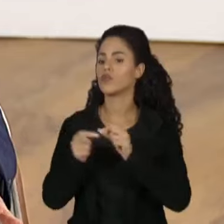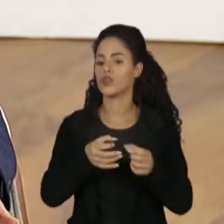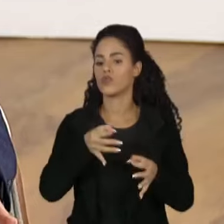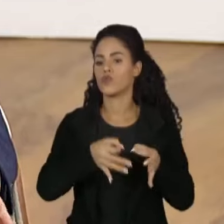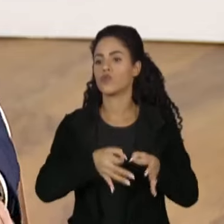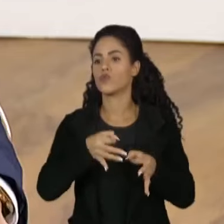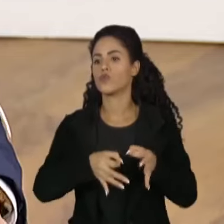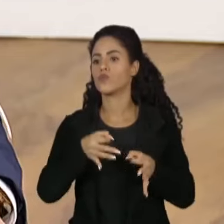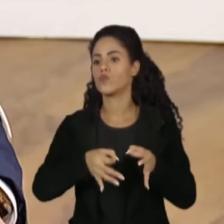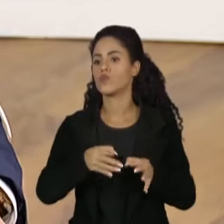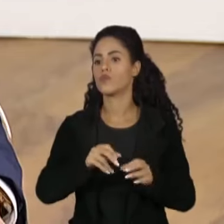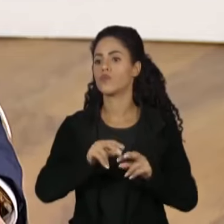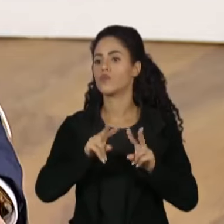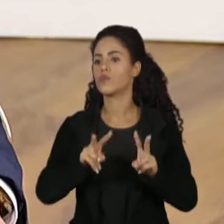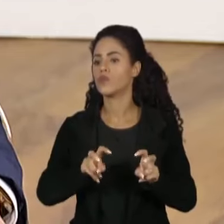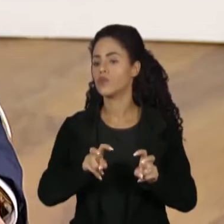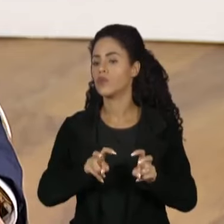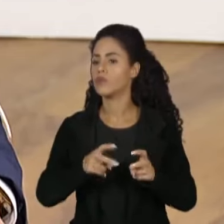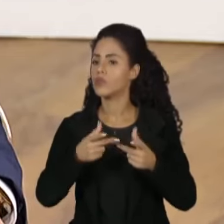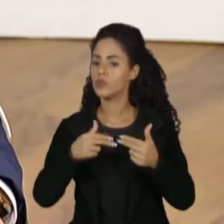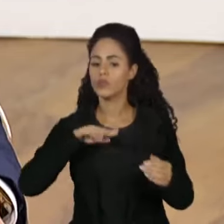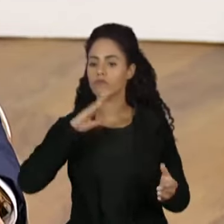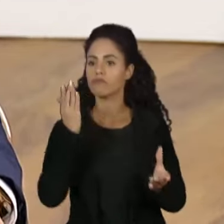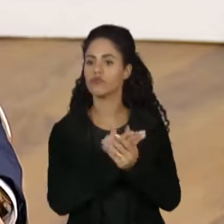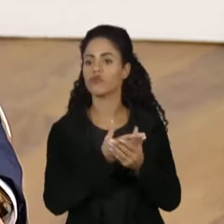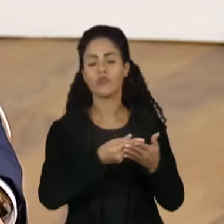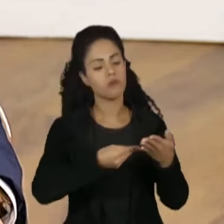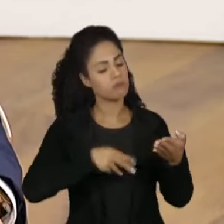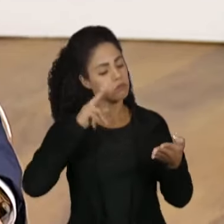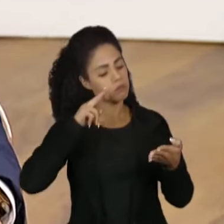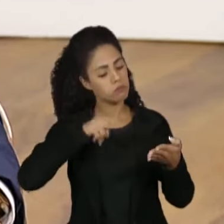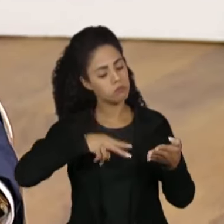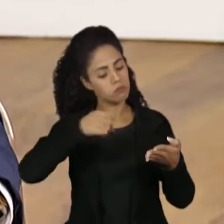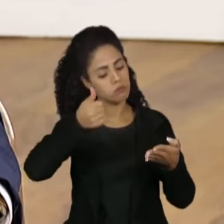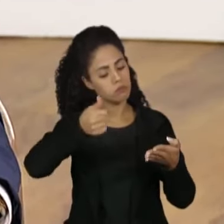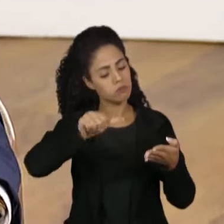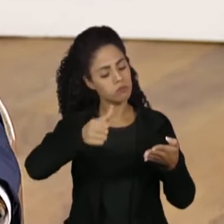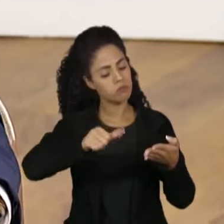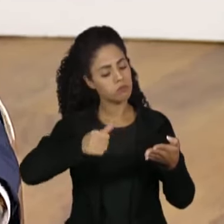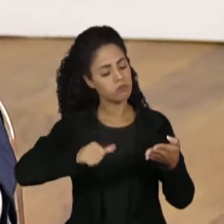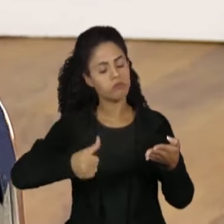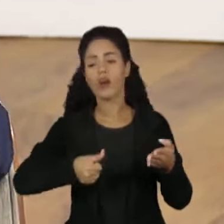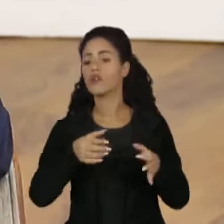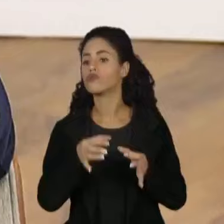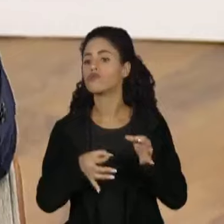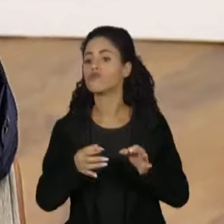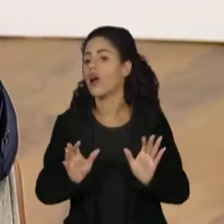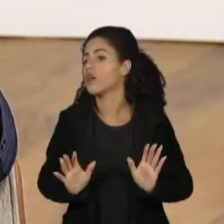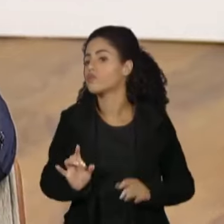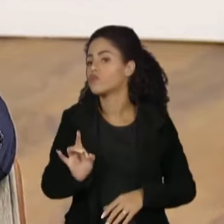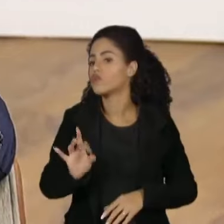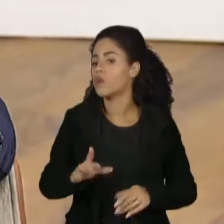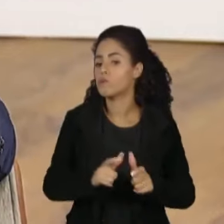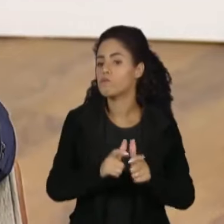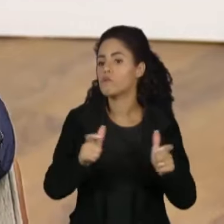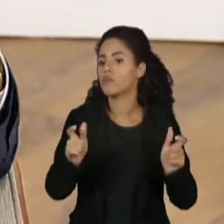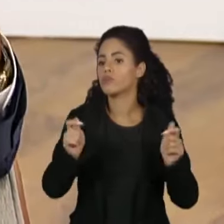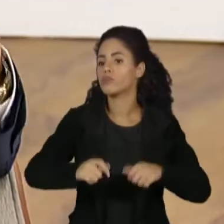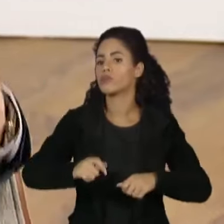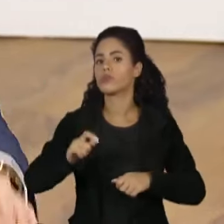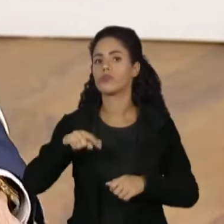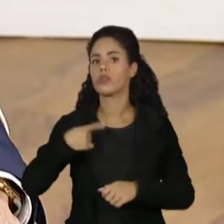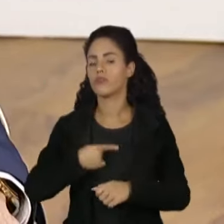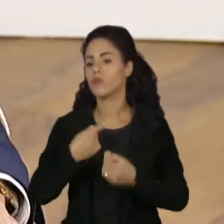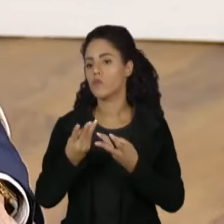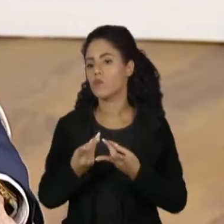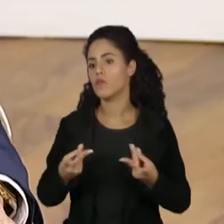julgar as ações que chegam lá. E, portanto, o papel que a gente tem é julgar o máximo possível, com a